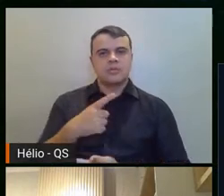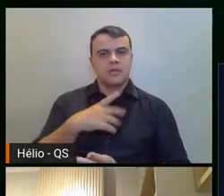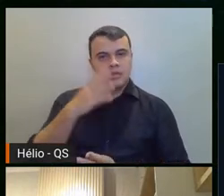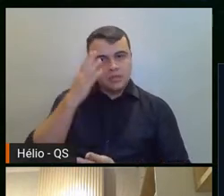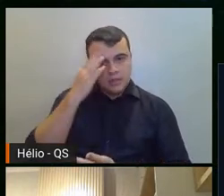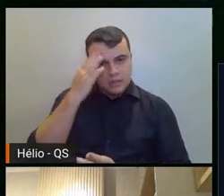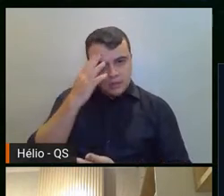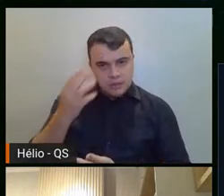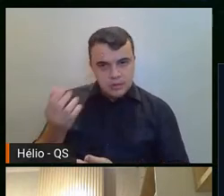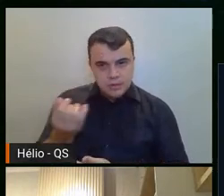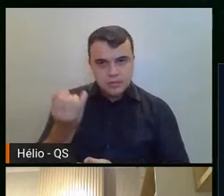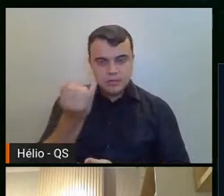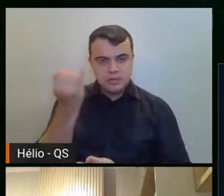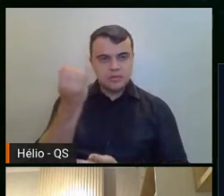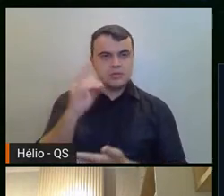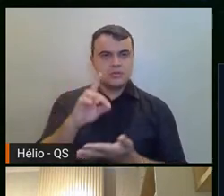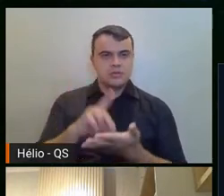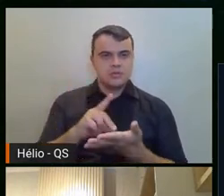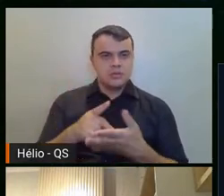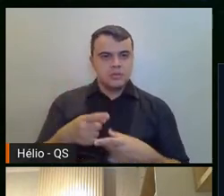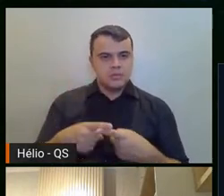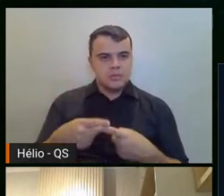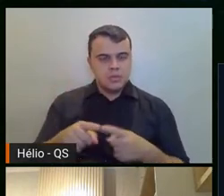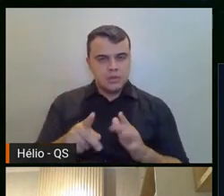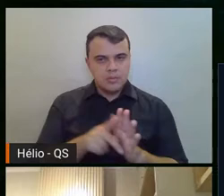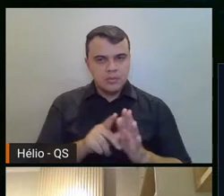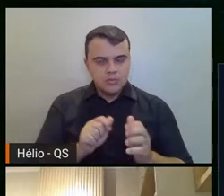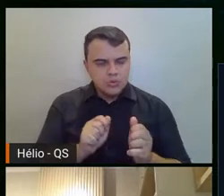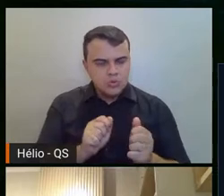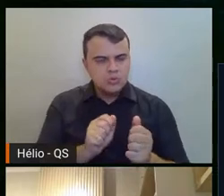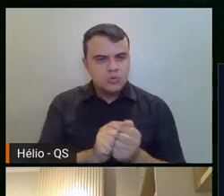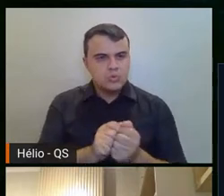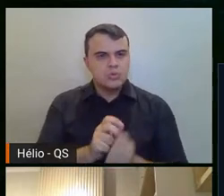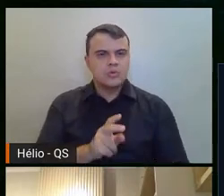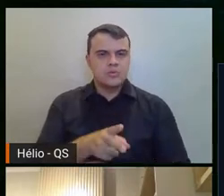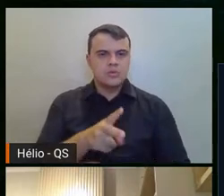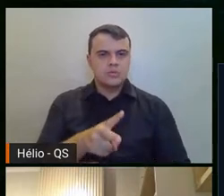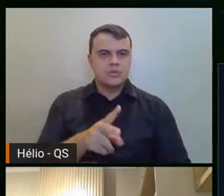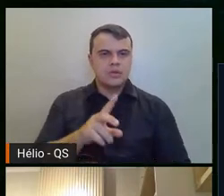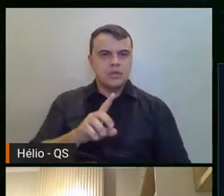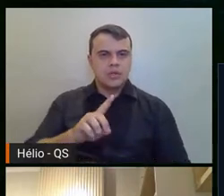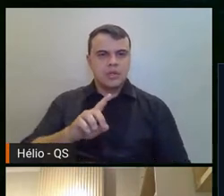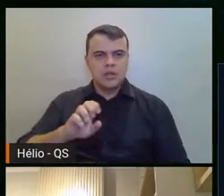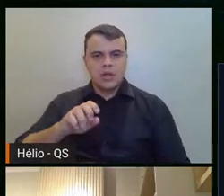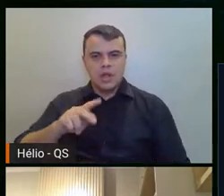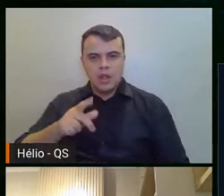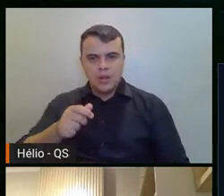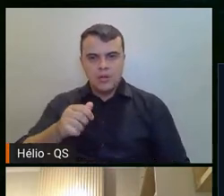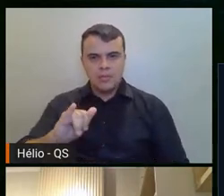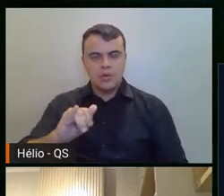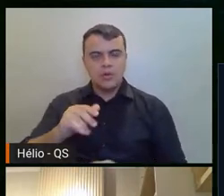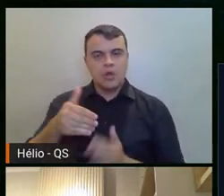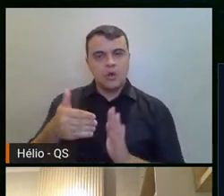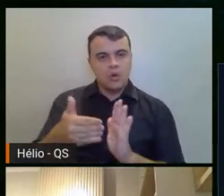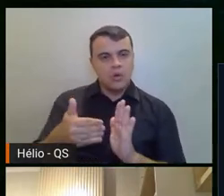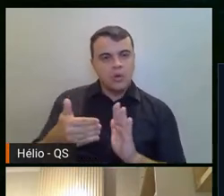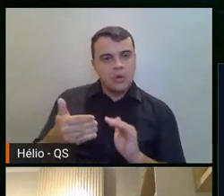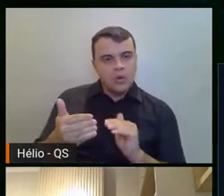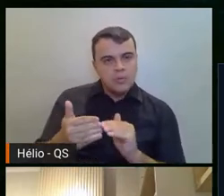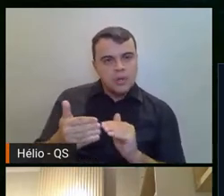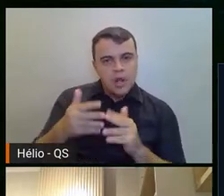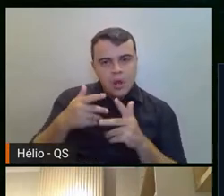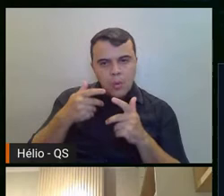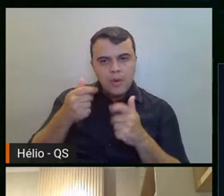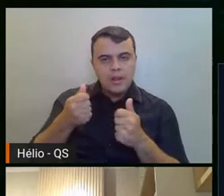entender a importância né da parte de integração contínua e depois continuo que tem muito a ver com qualidade também de